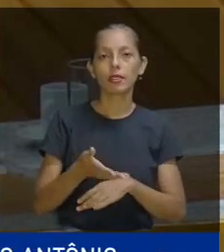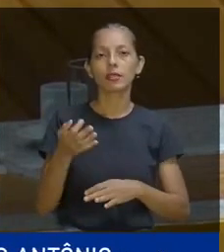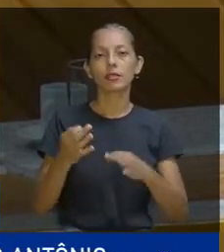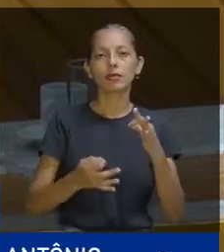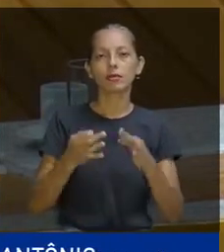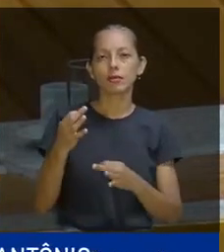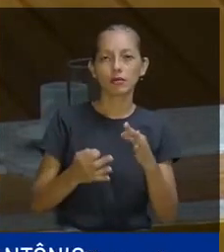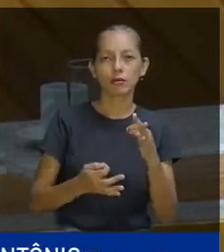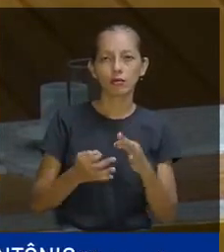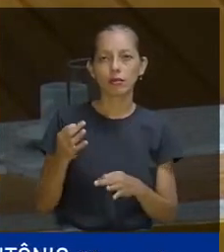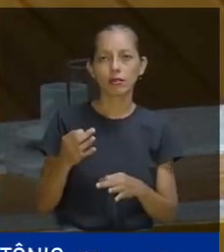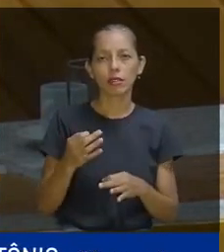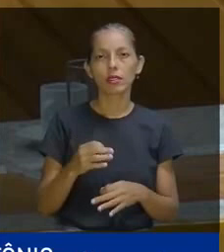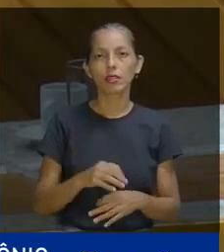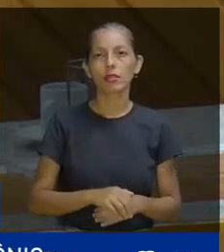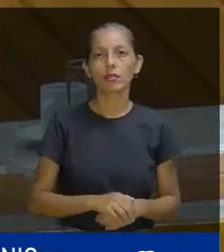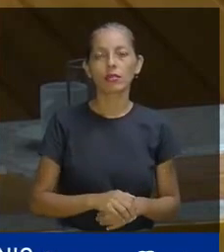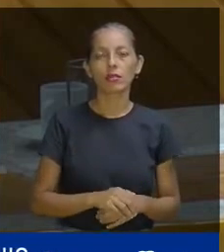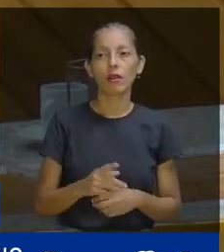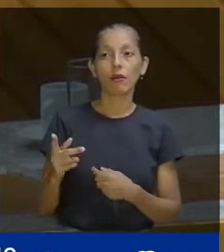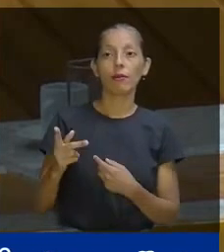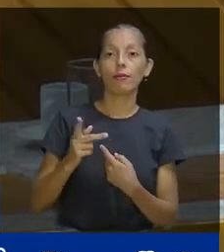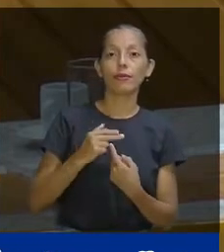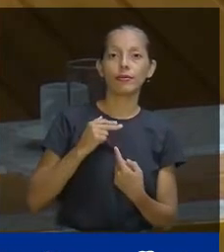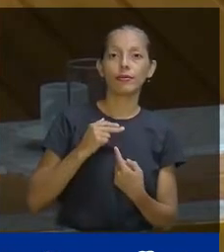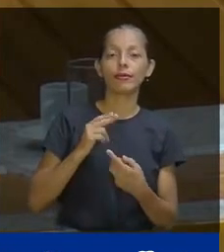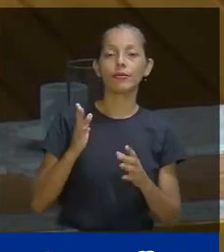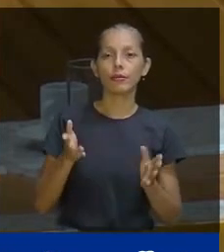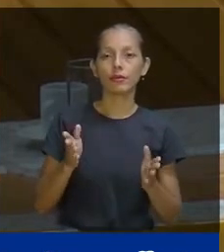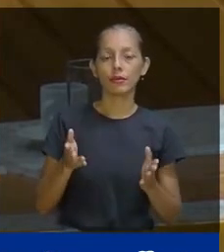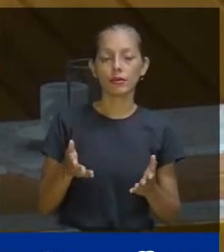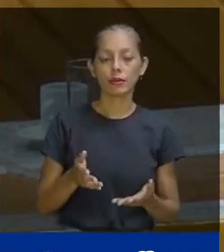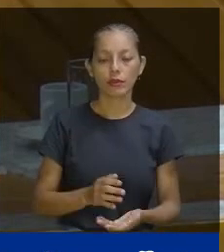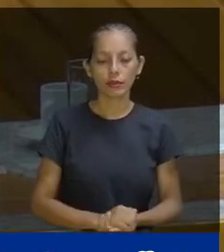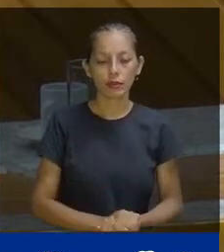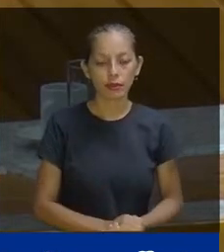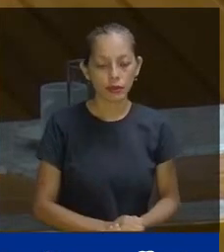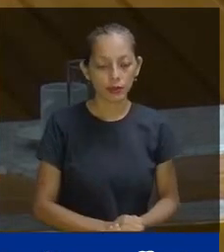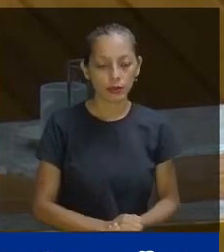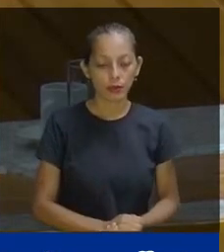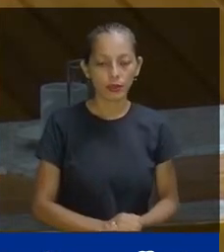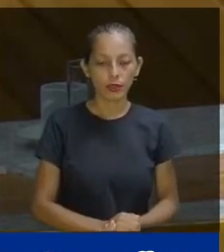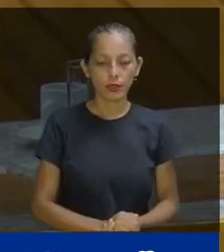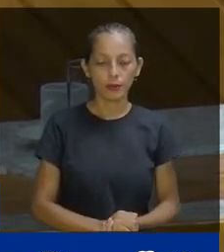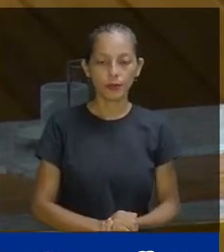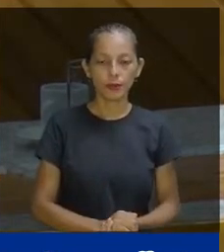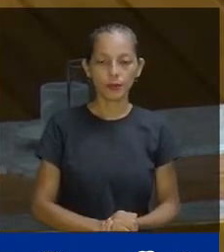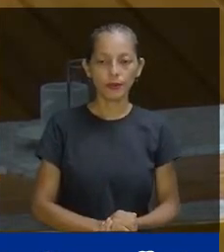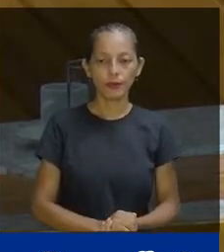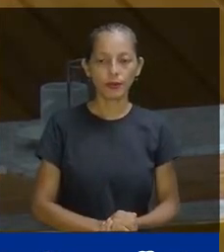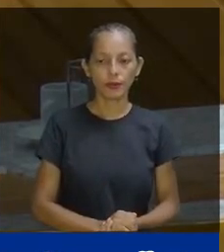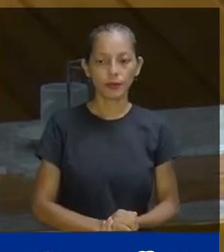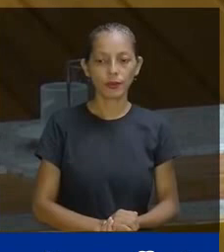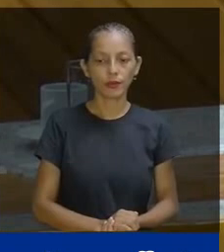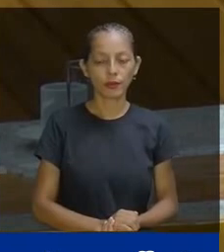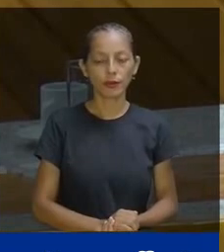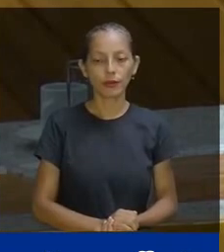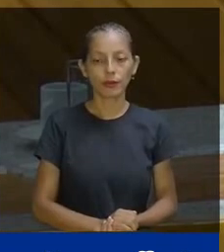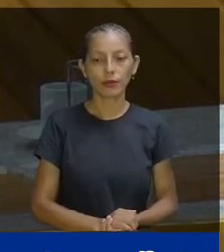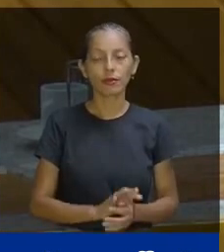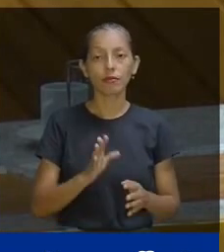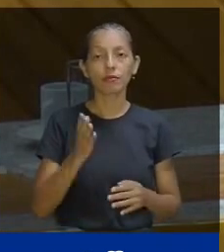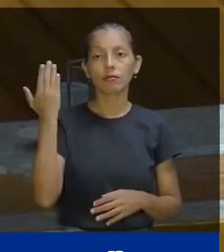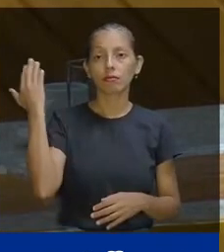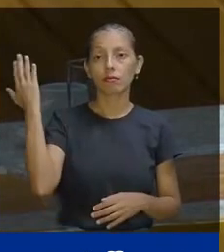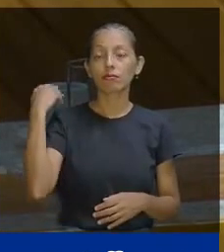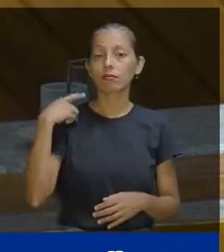aqui, e no meu entendimento, claro, eu fui vencido, isso não se discute mais, não está mais em discussão isso, mas o que eu disse lá,